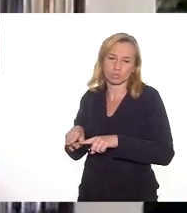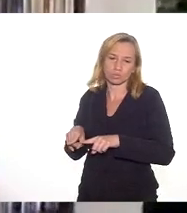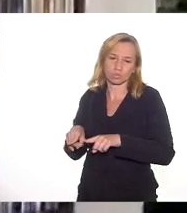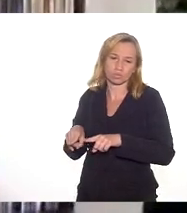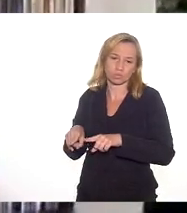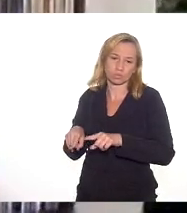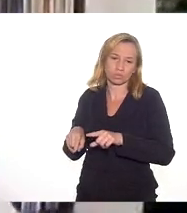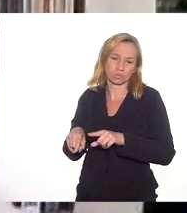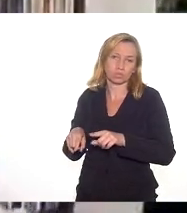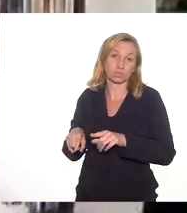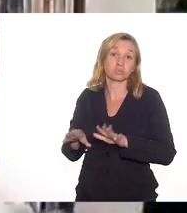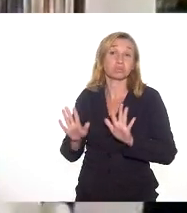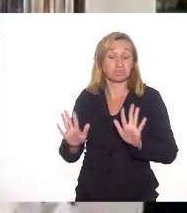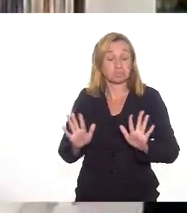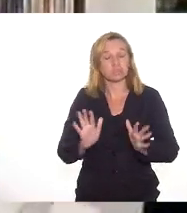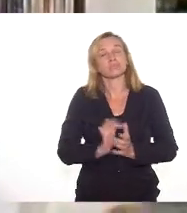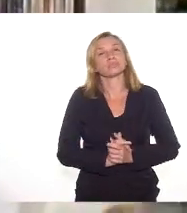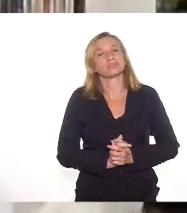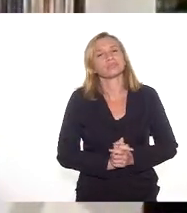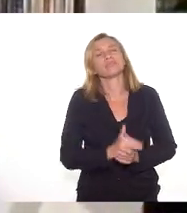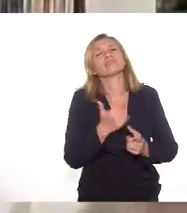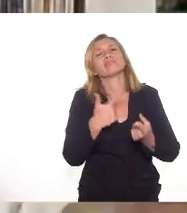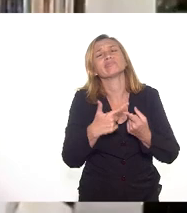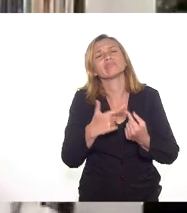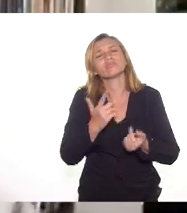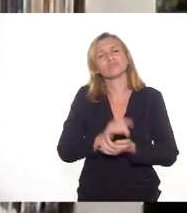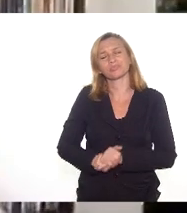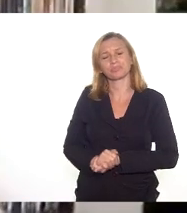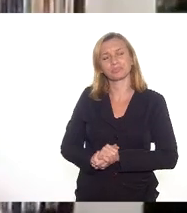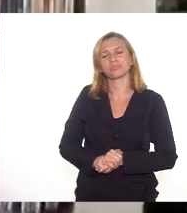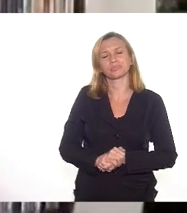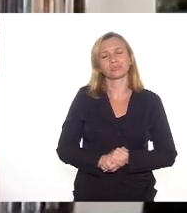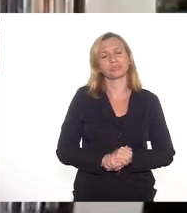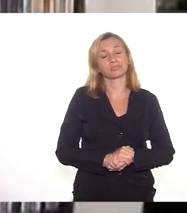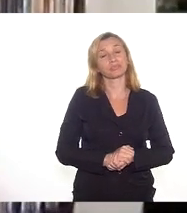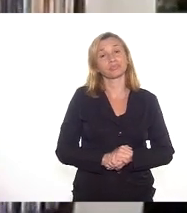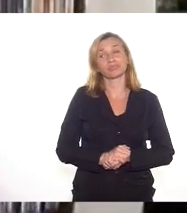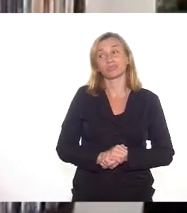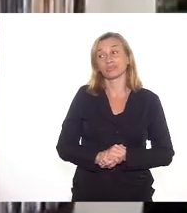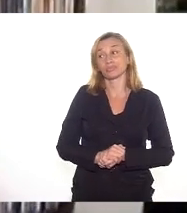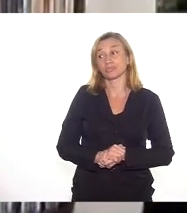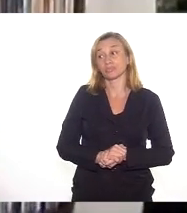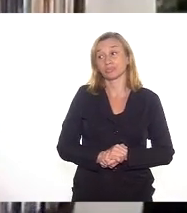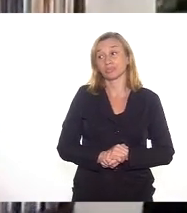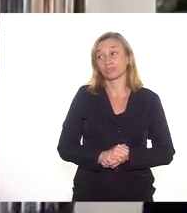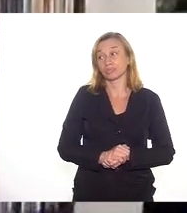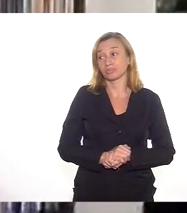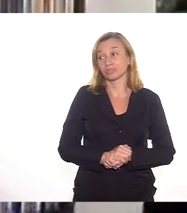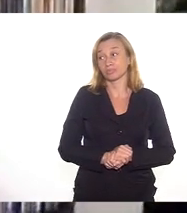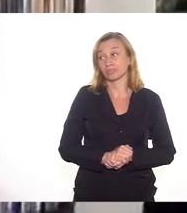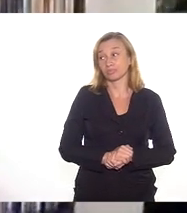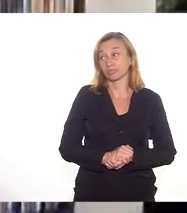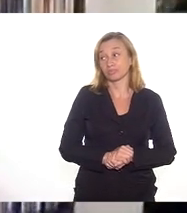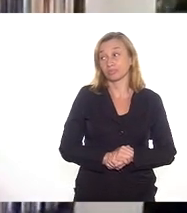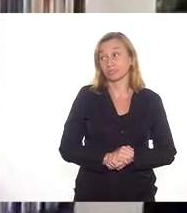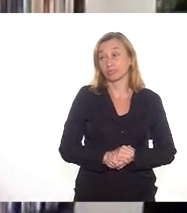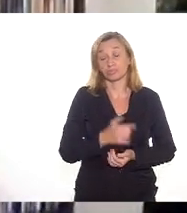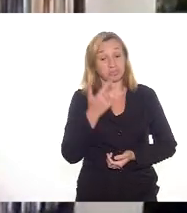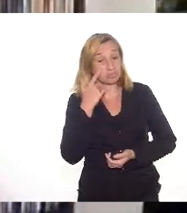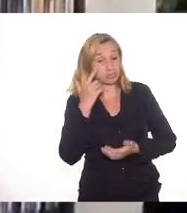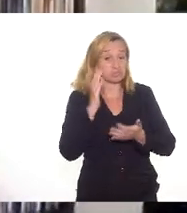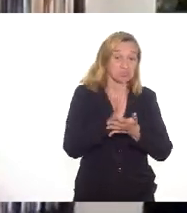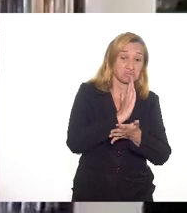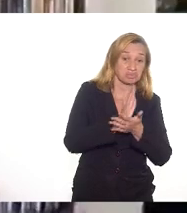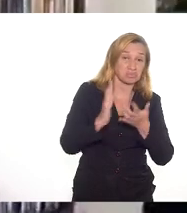tudo. Daí, porque, né, a gente vê determinadas